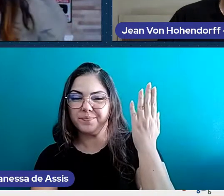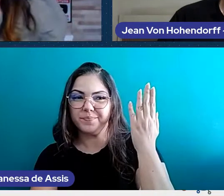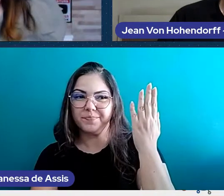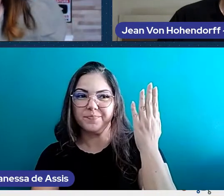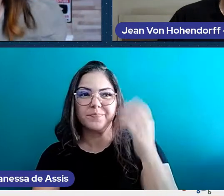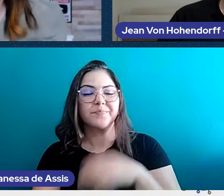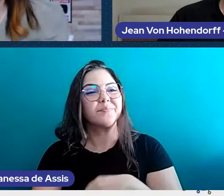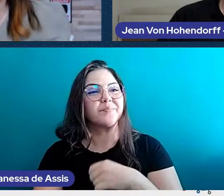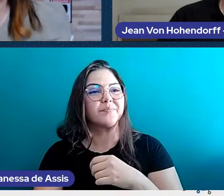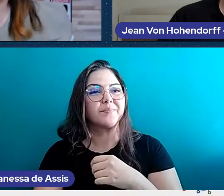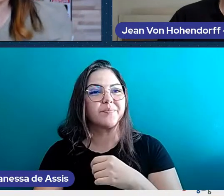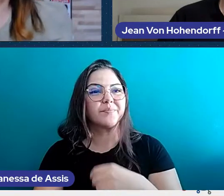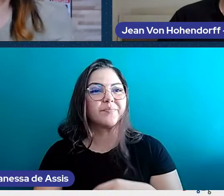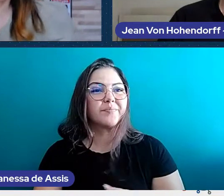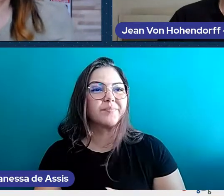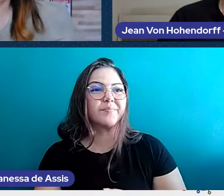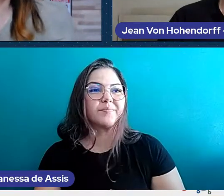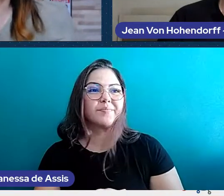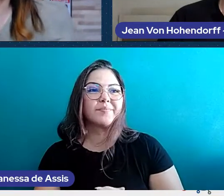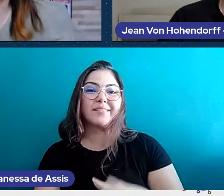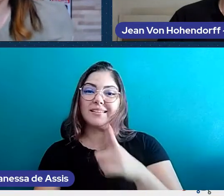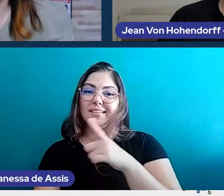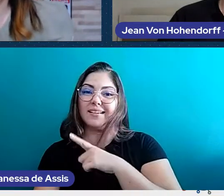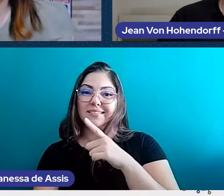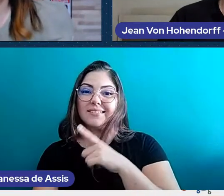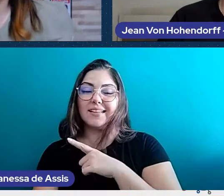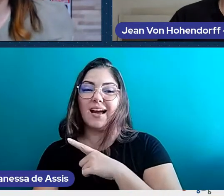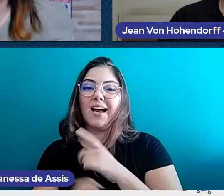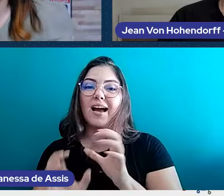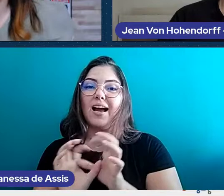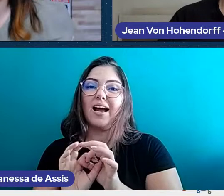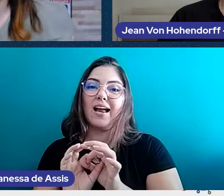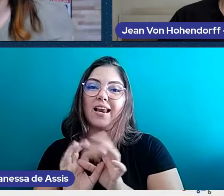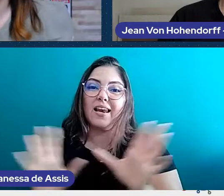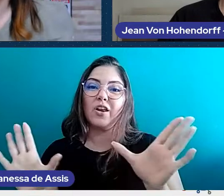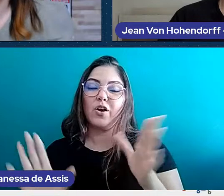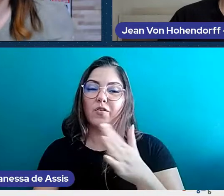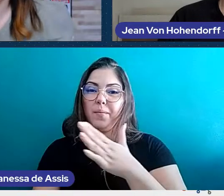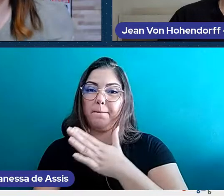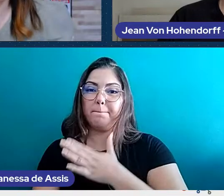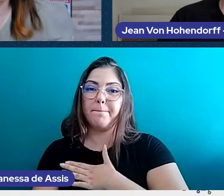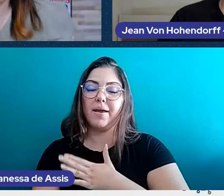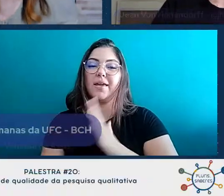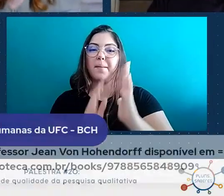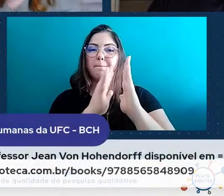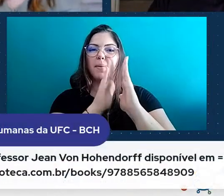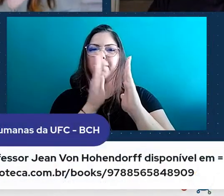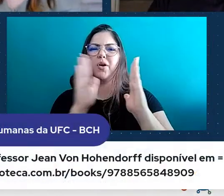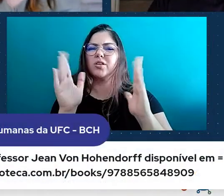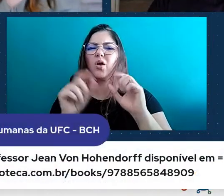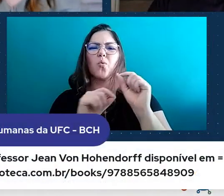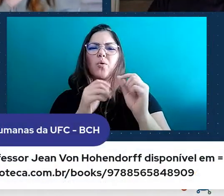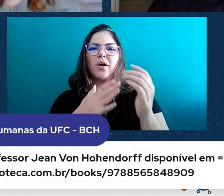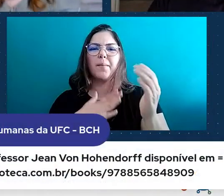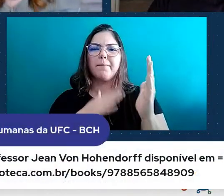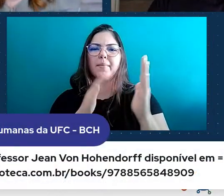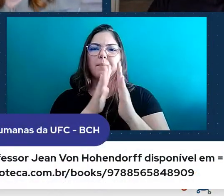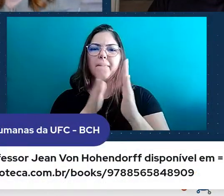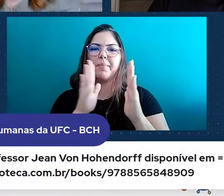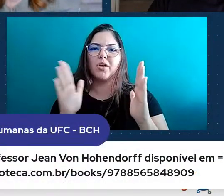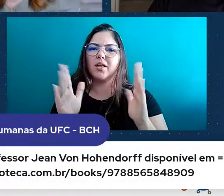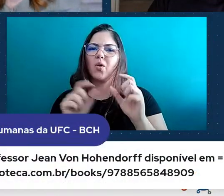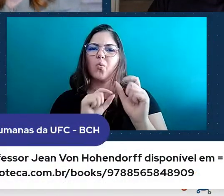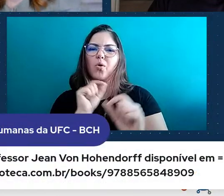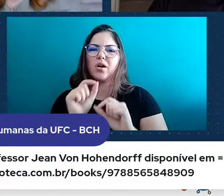casa, ele está disponível também no Minha Biblioteca. Joana, o que é essa Minha Biblioteca? Minha